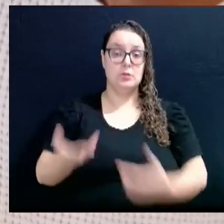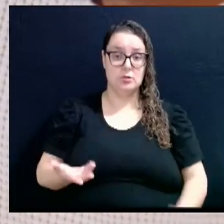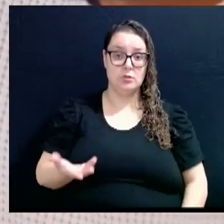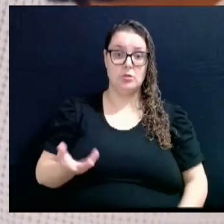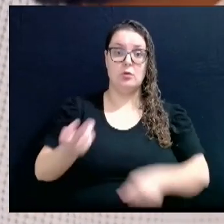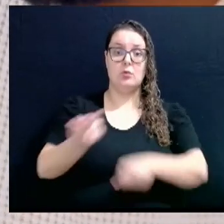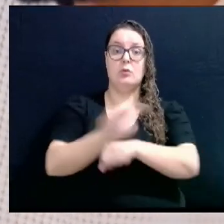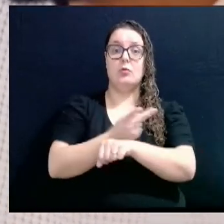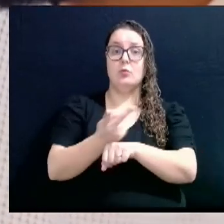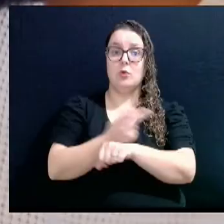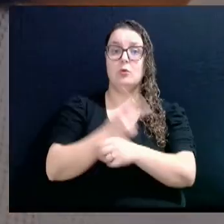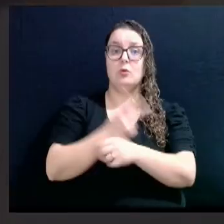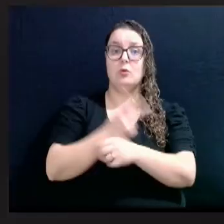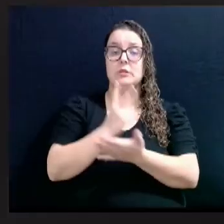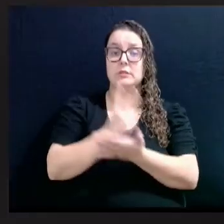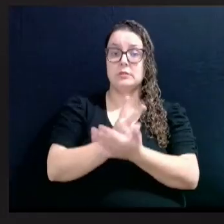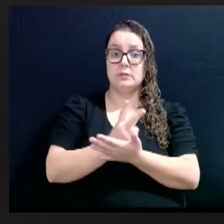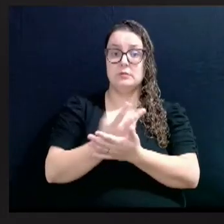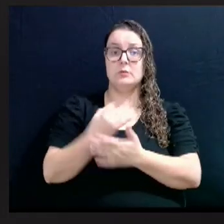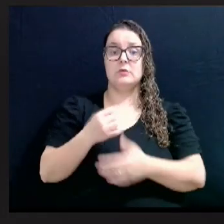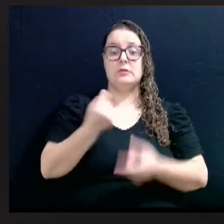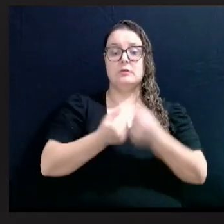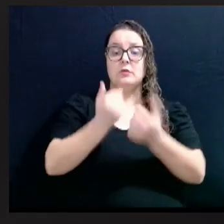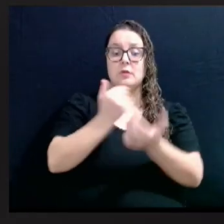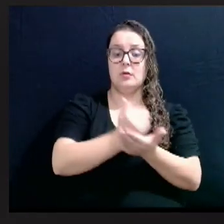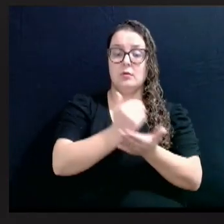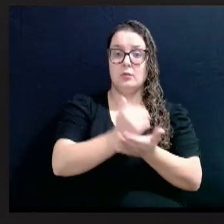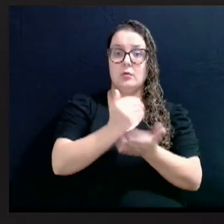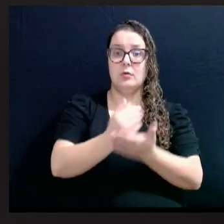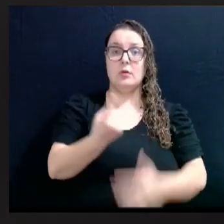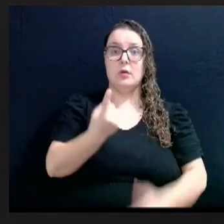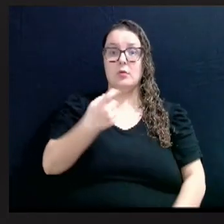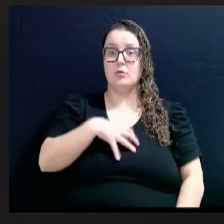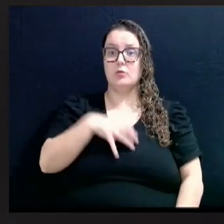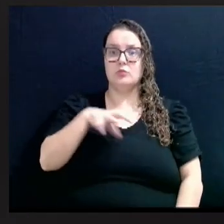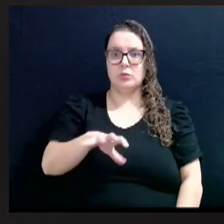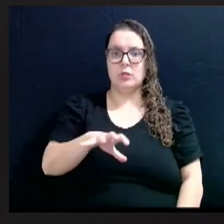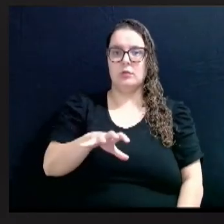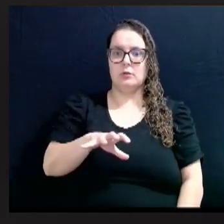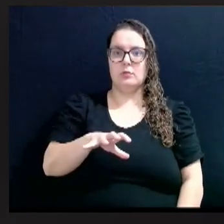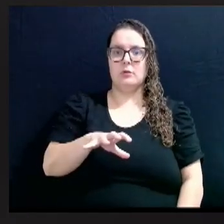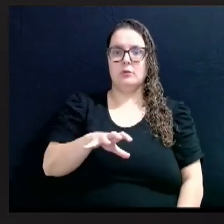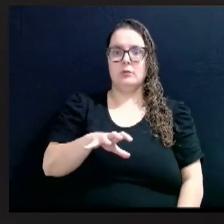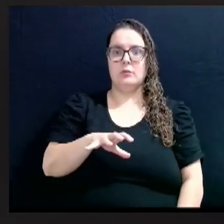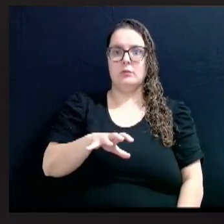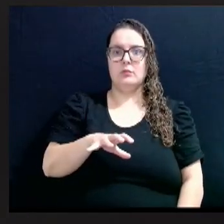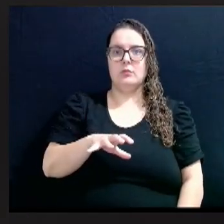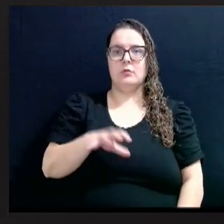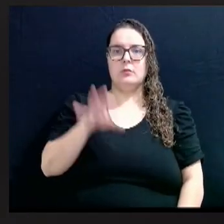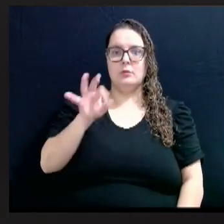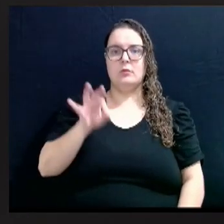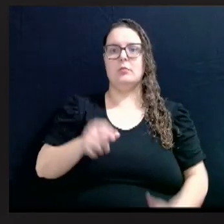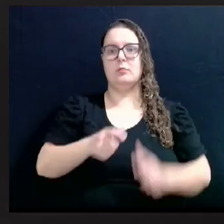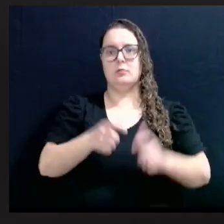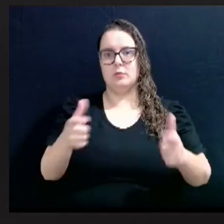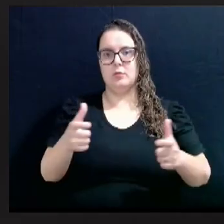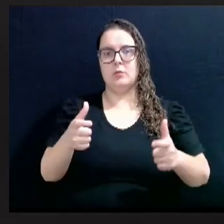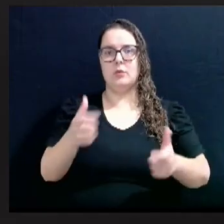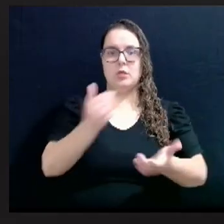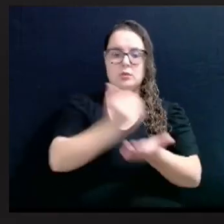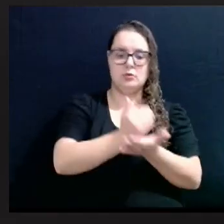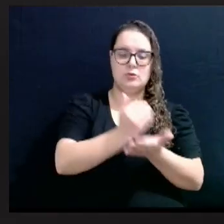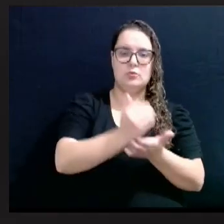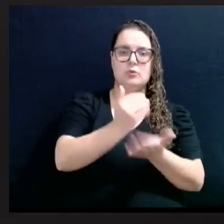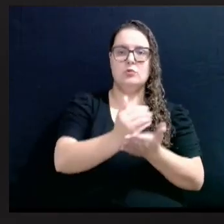sempre, se você vai financiar, é a única opção, dê um percentual maior do seu financiamento.